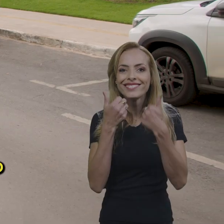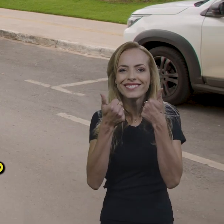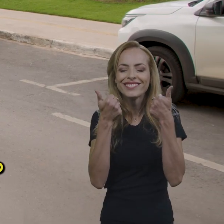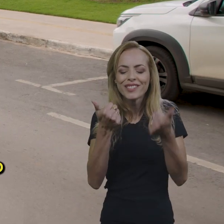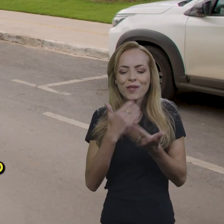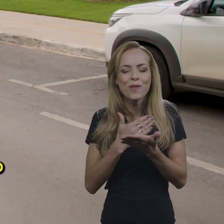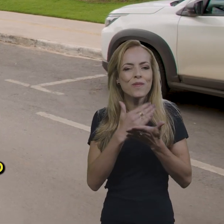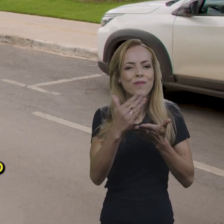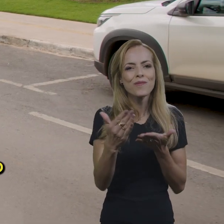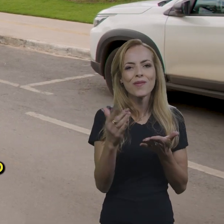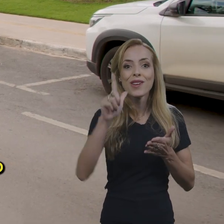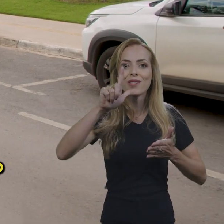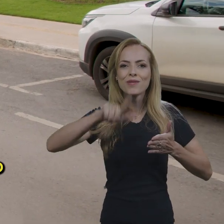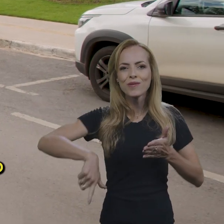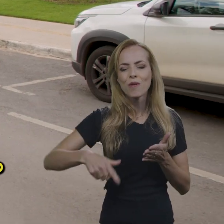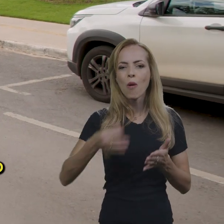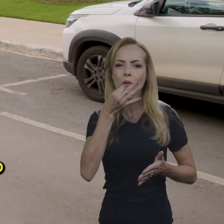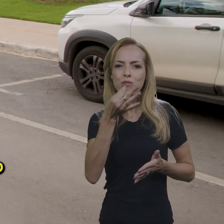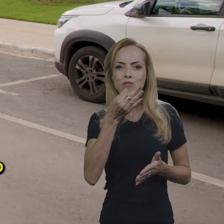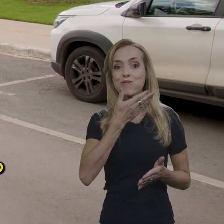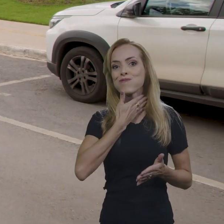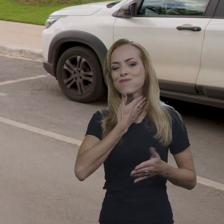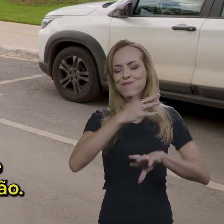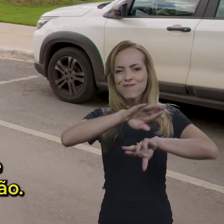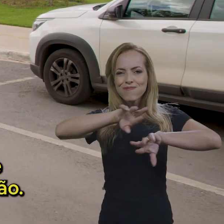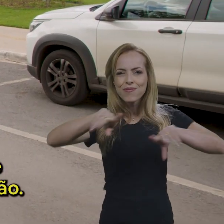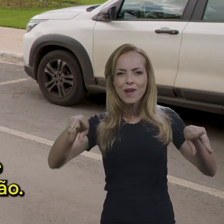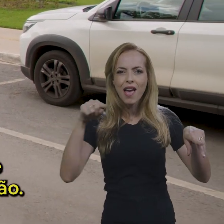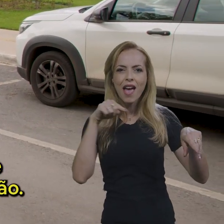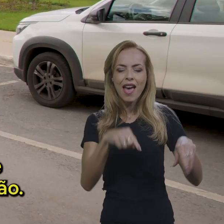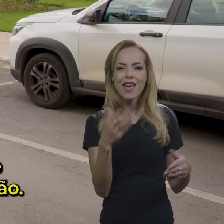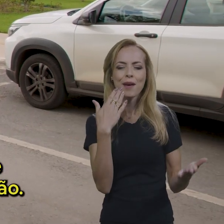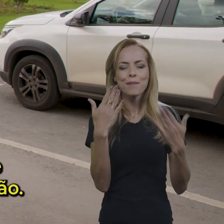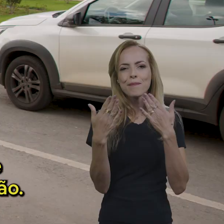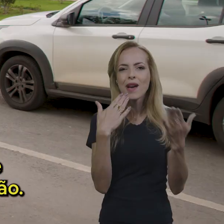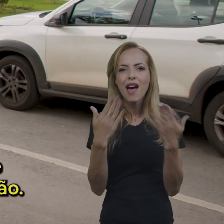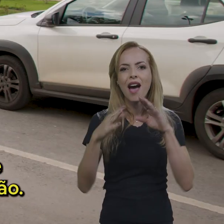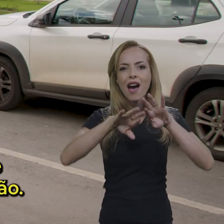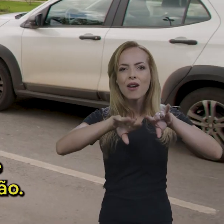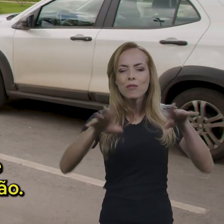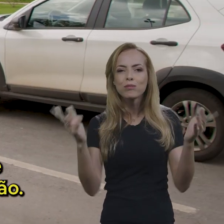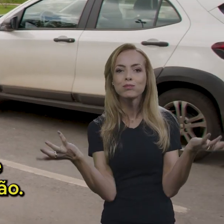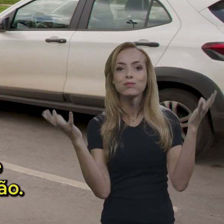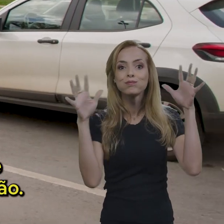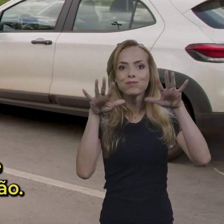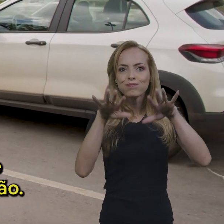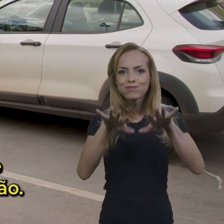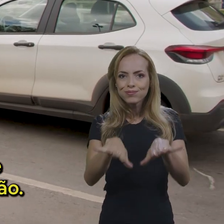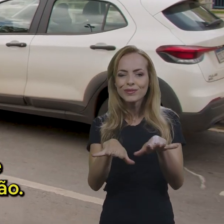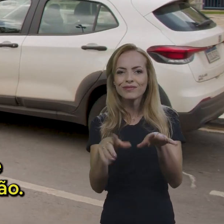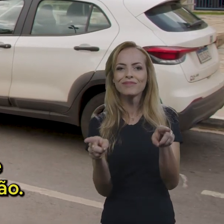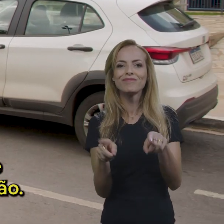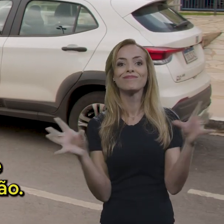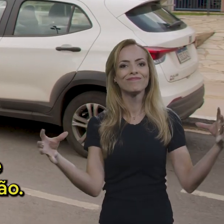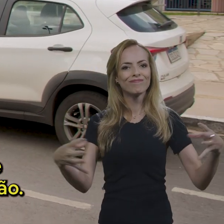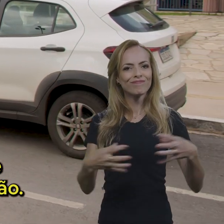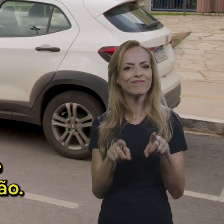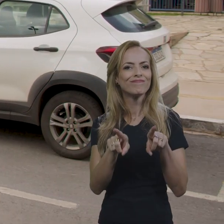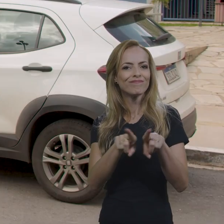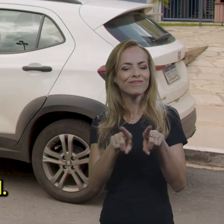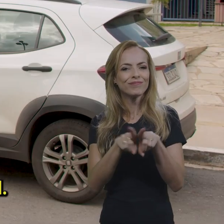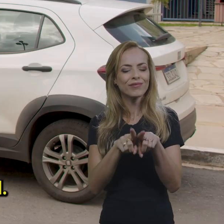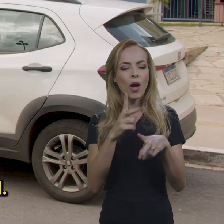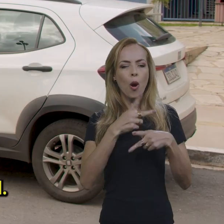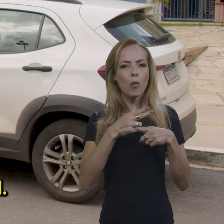Olá a todos, está começando mais um Vozes Diversas. Aqui a gente conversa sobre diversidade, equidade e